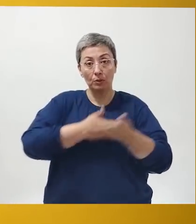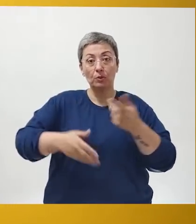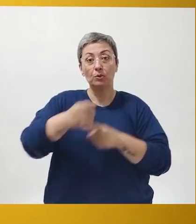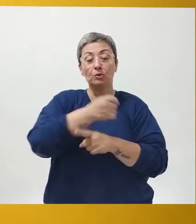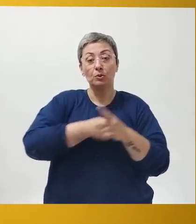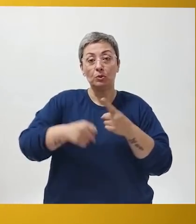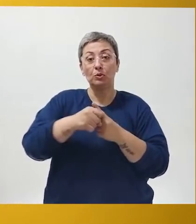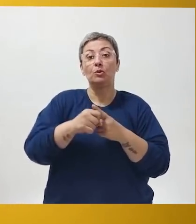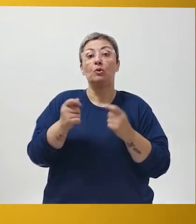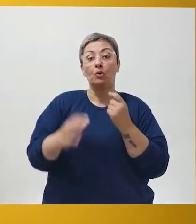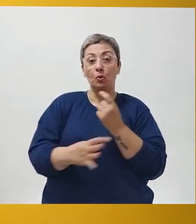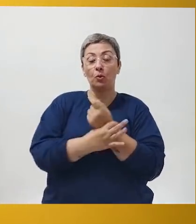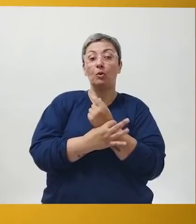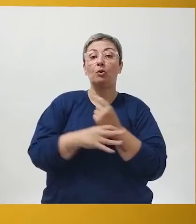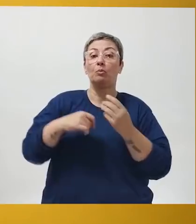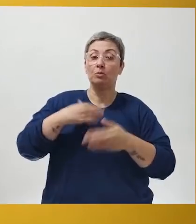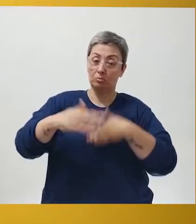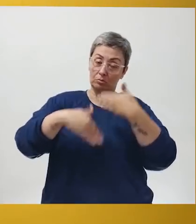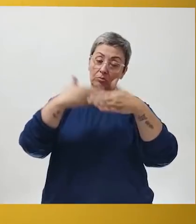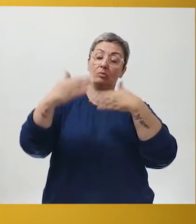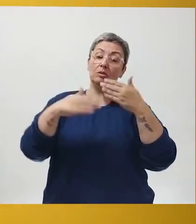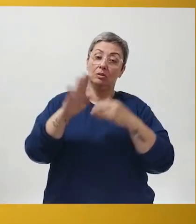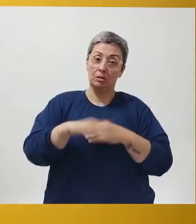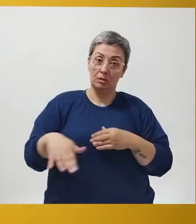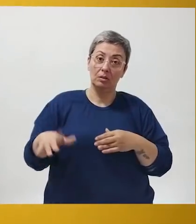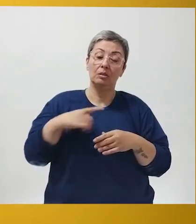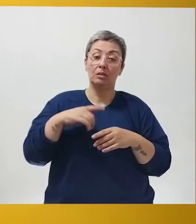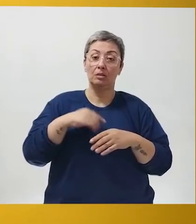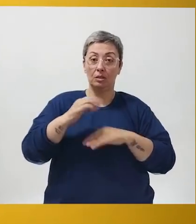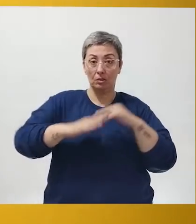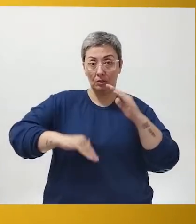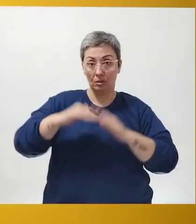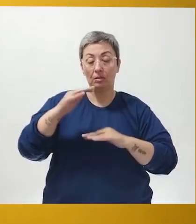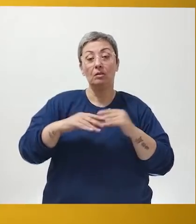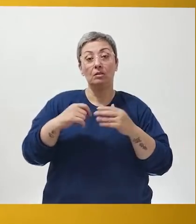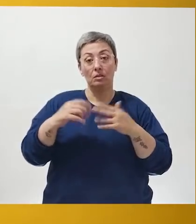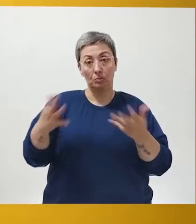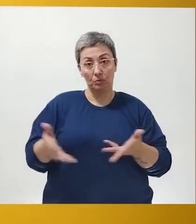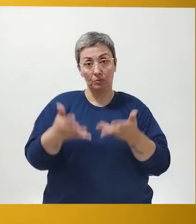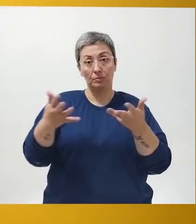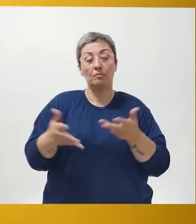6. Vai colocando. 7, 8,